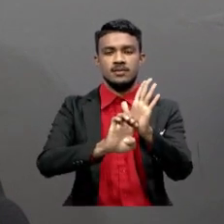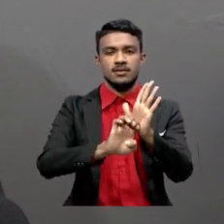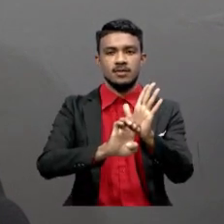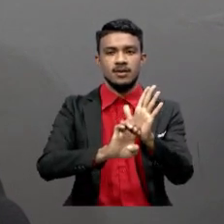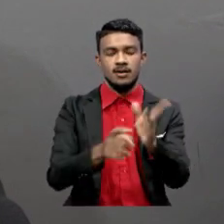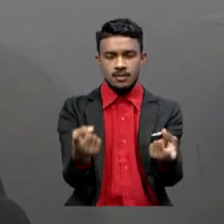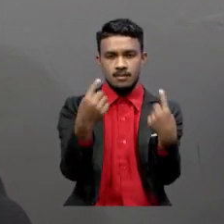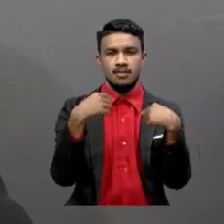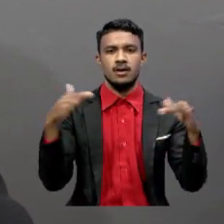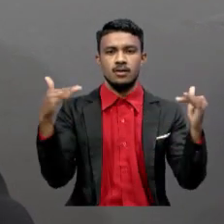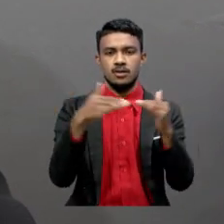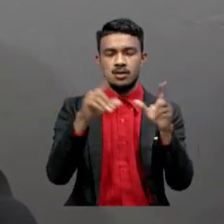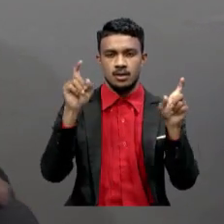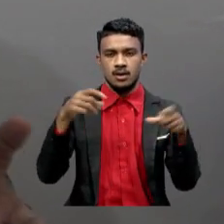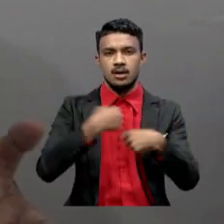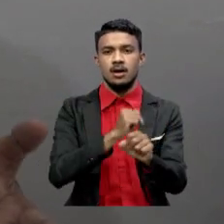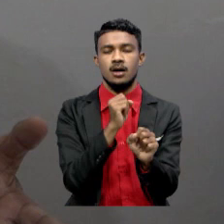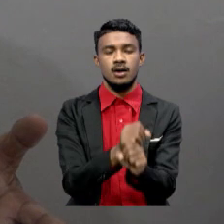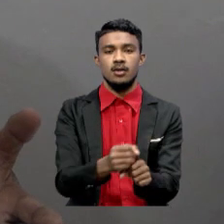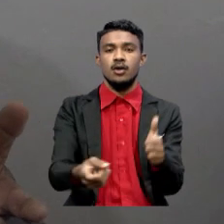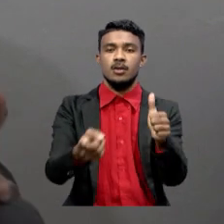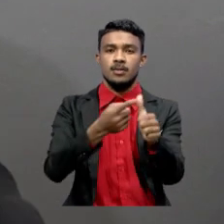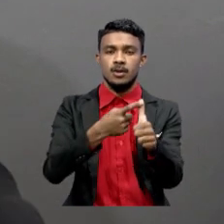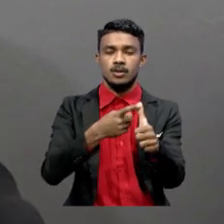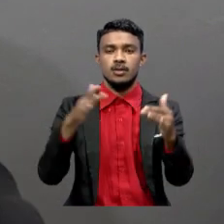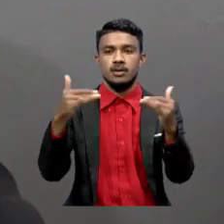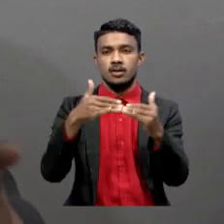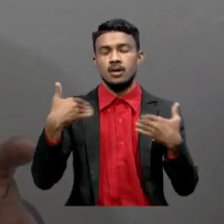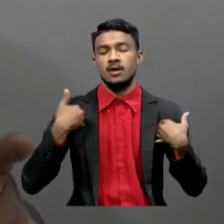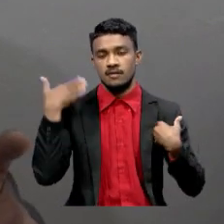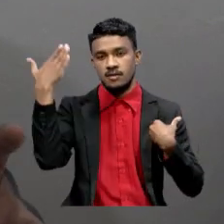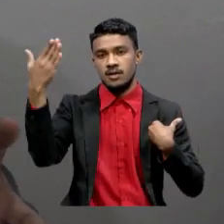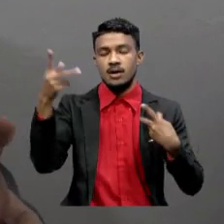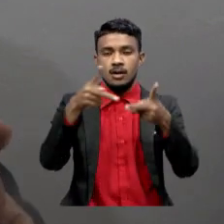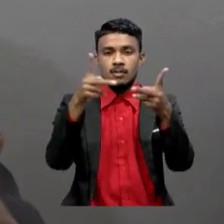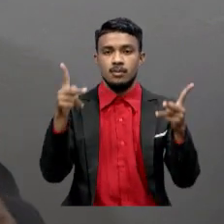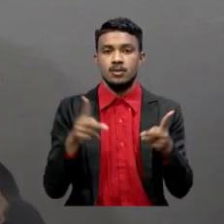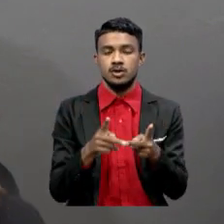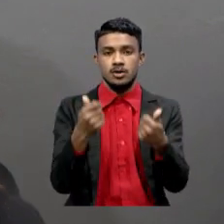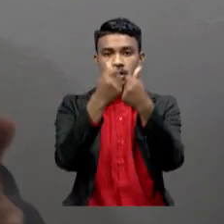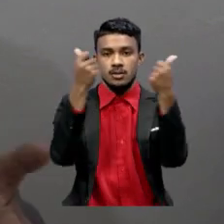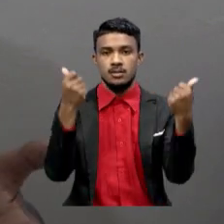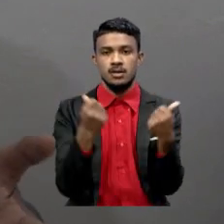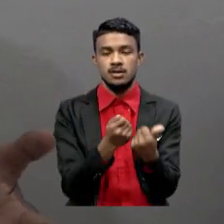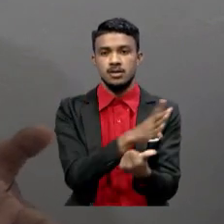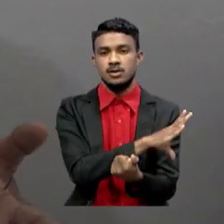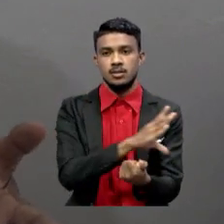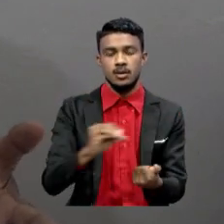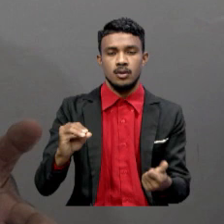mai Congresso tem ser halo ulo conferências e apostos administrativos no circo subregional